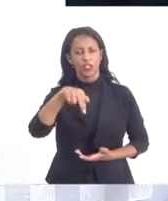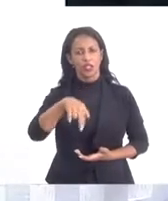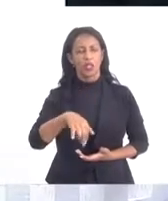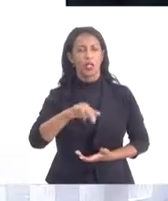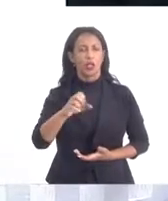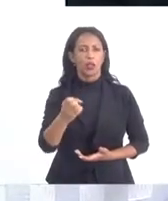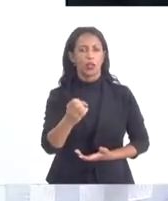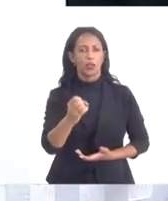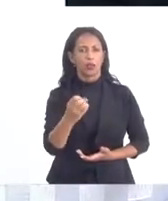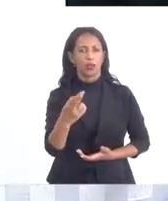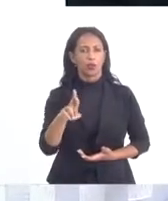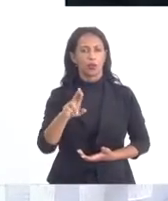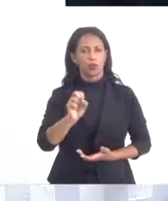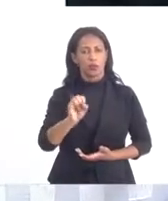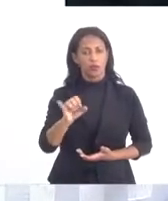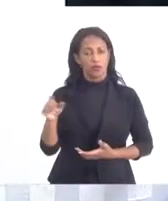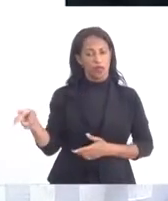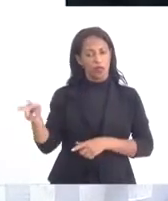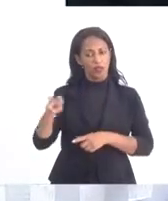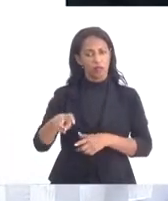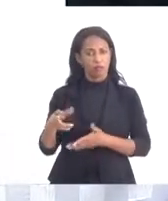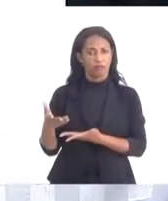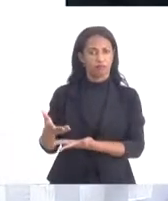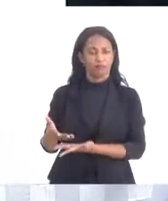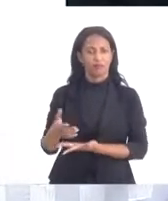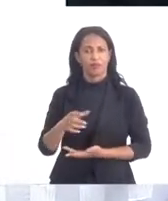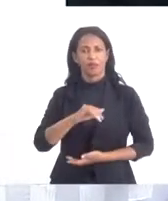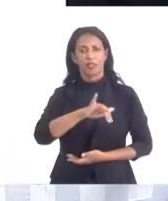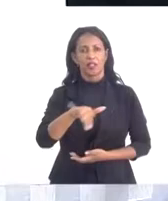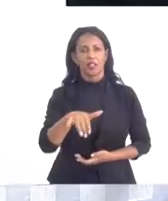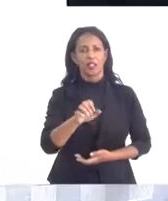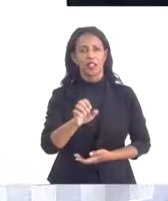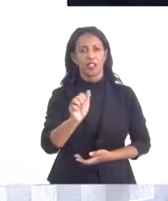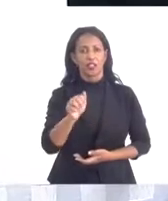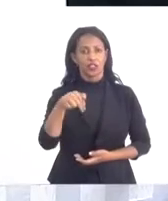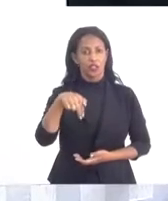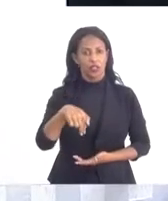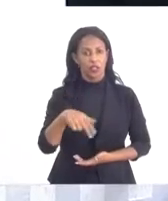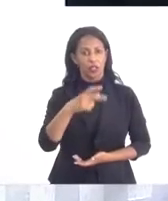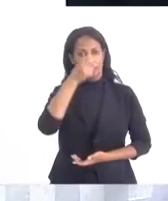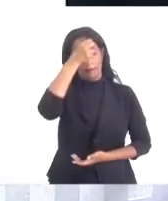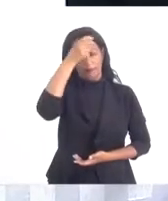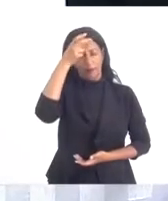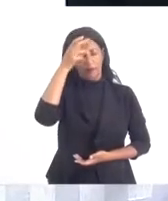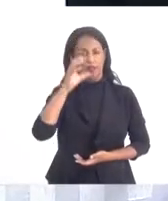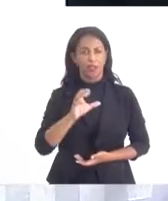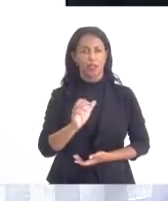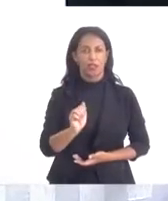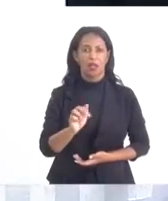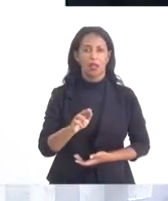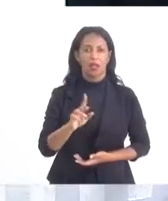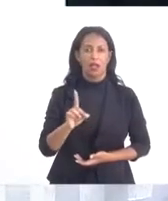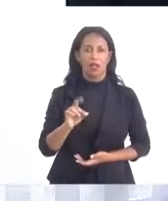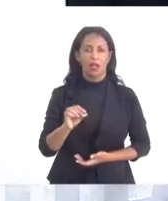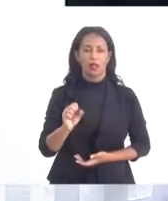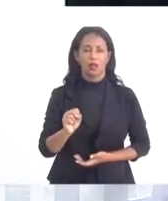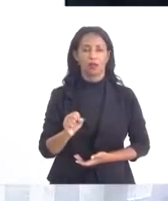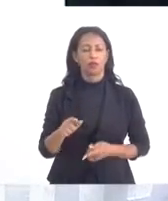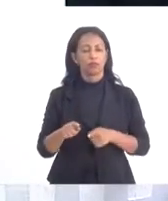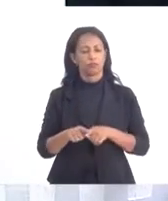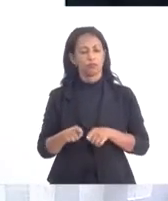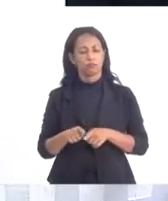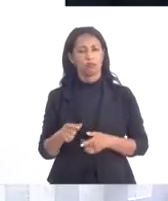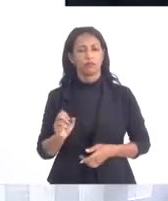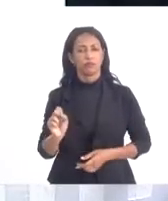Silvestre, que veio para a mesa agora, Jeane Cordeiro, prefeita de Cardoso Moreira, e saudando